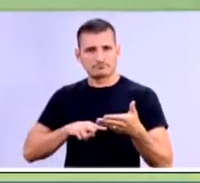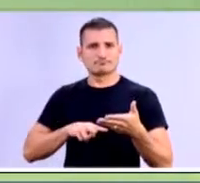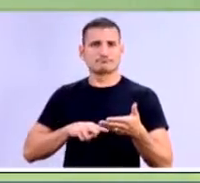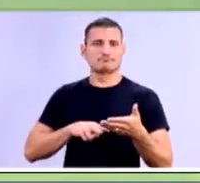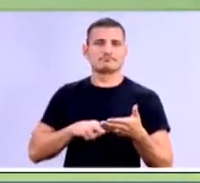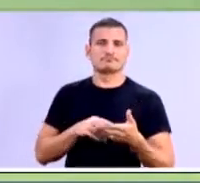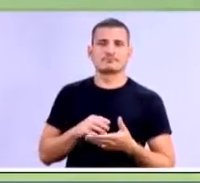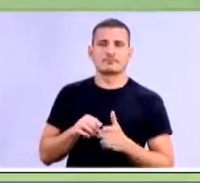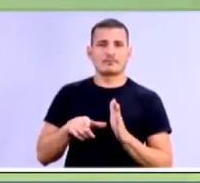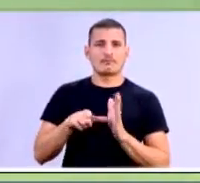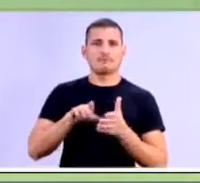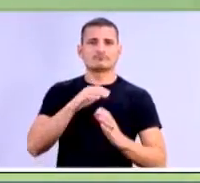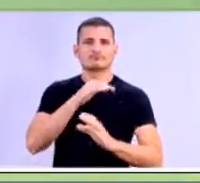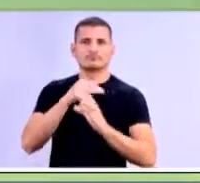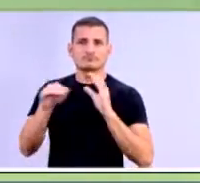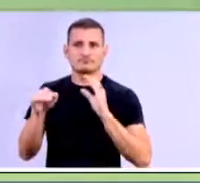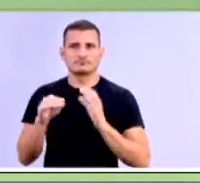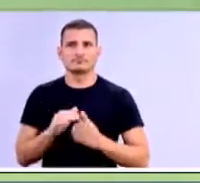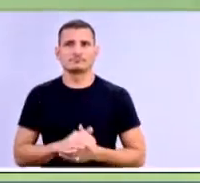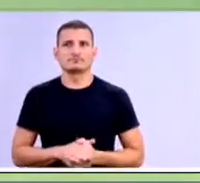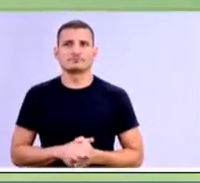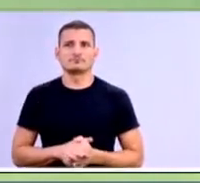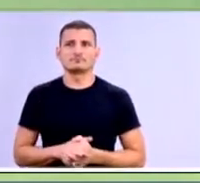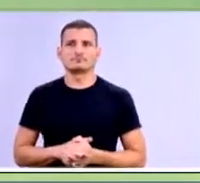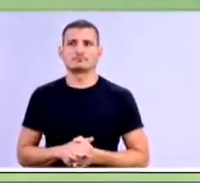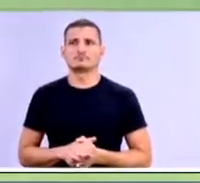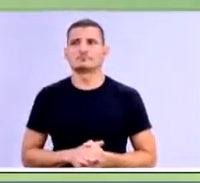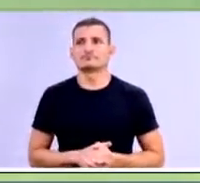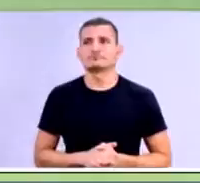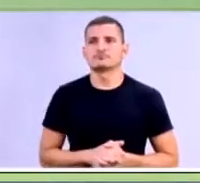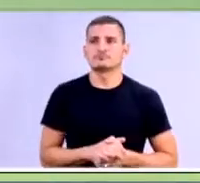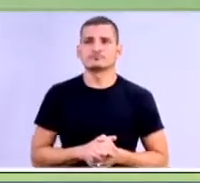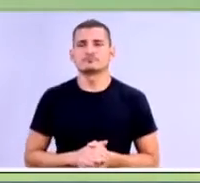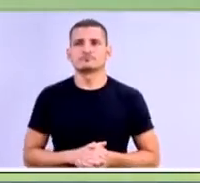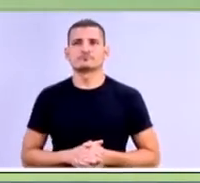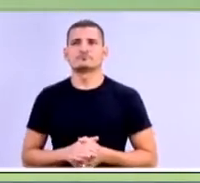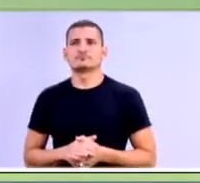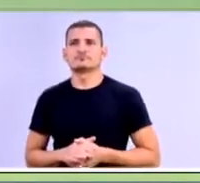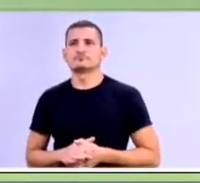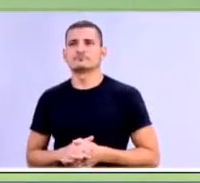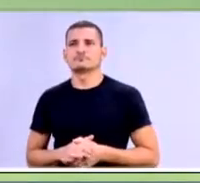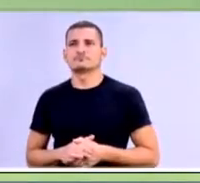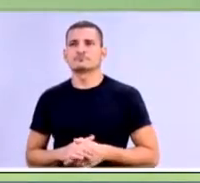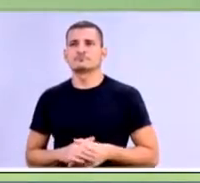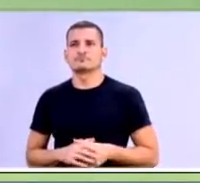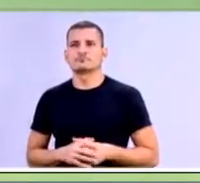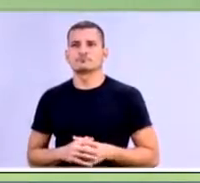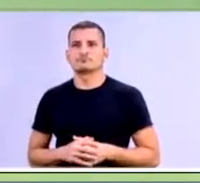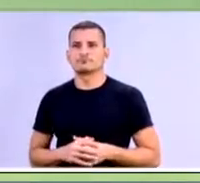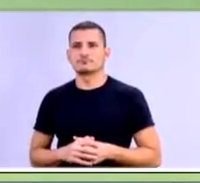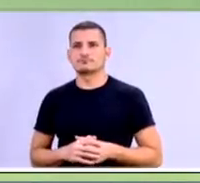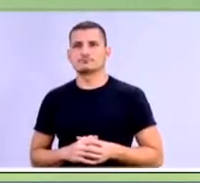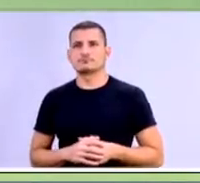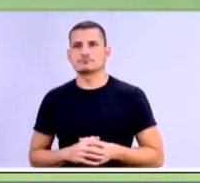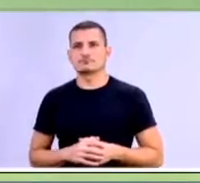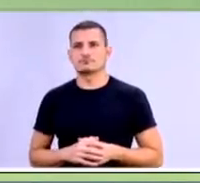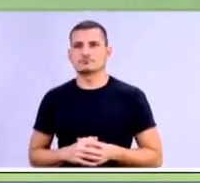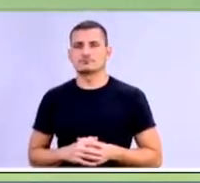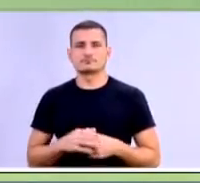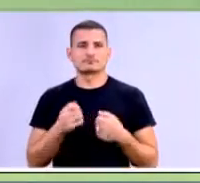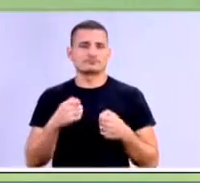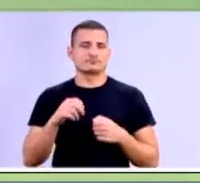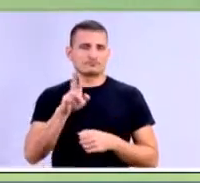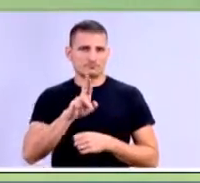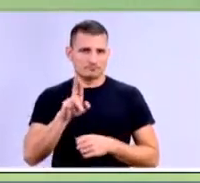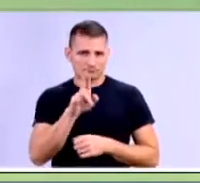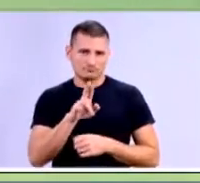mensagem. Antes de enviá-la, precisamos também ter certeza para quem nós estamos enviando. Nós precisamos utilizar uma